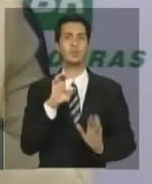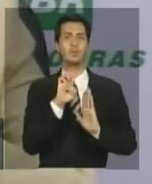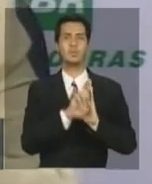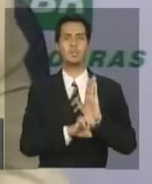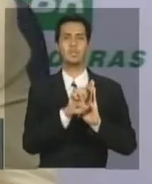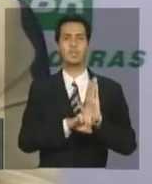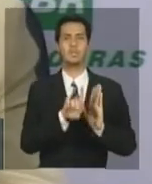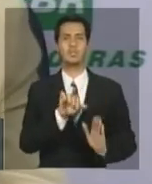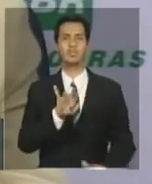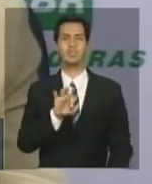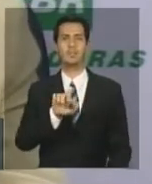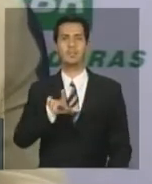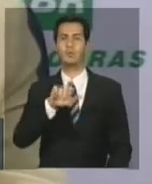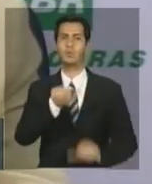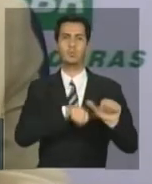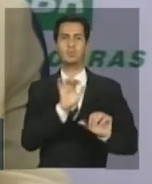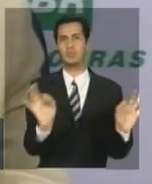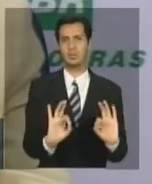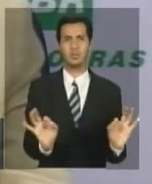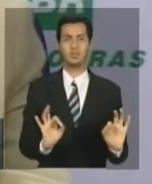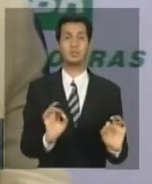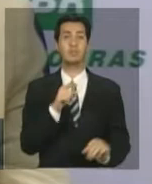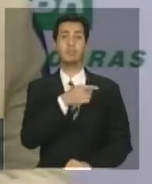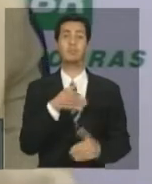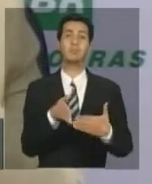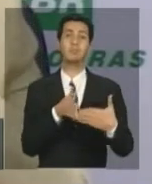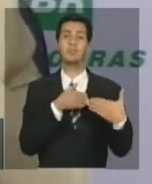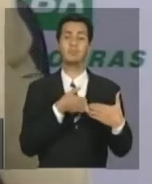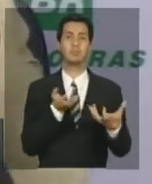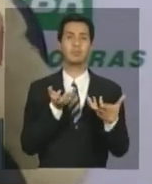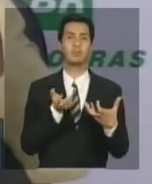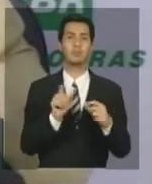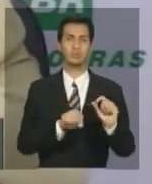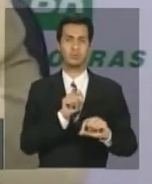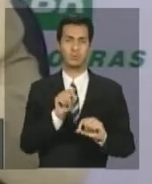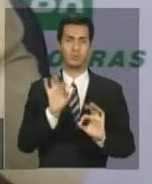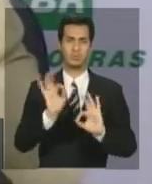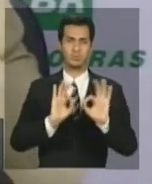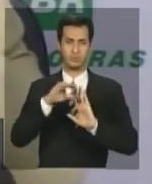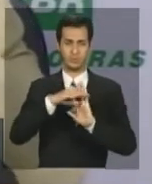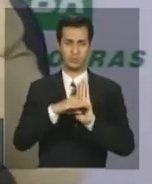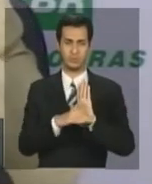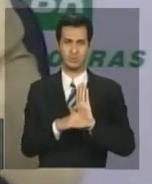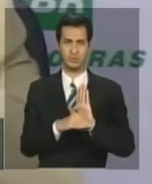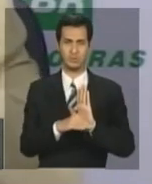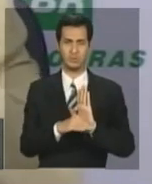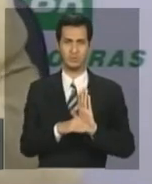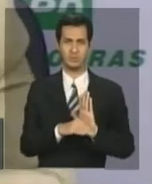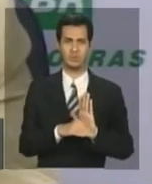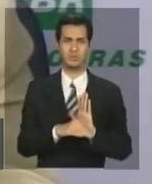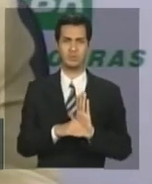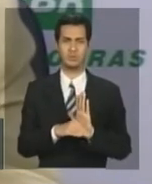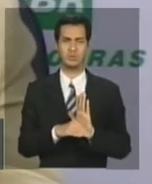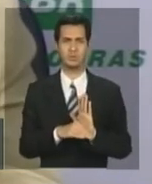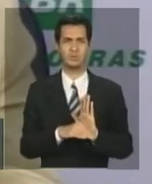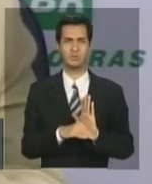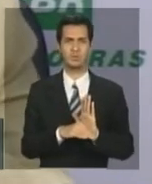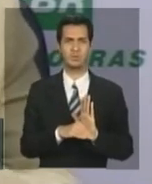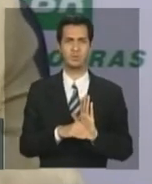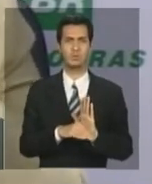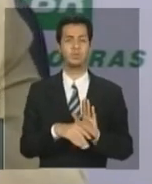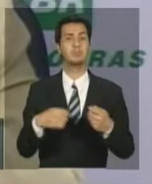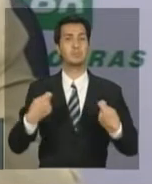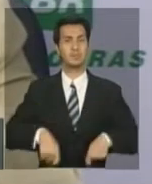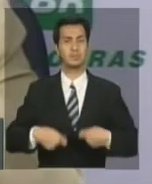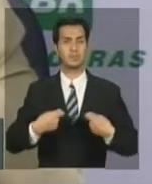eles passaram a solicitar que quem projeta balanço oferta e demanda